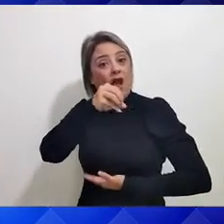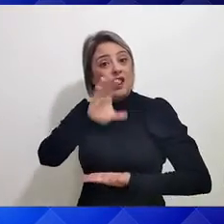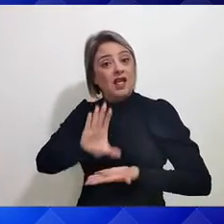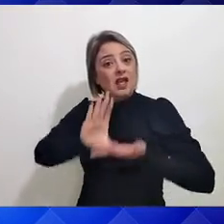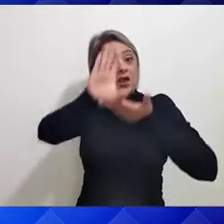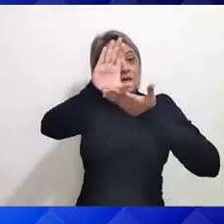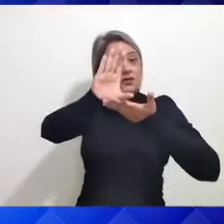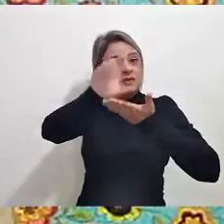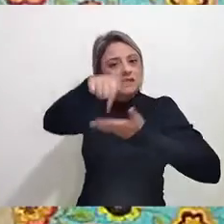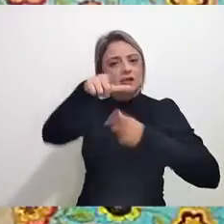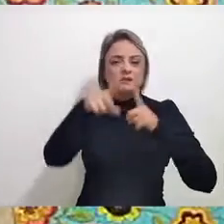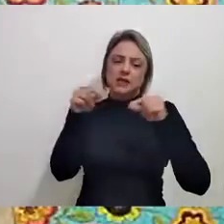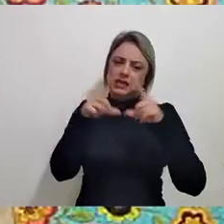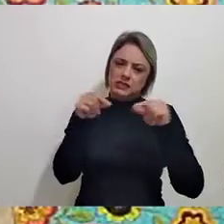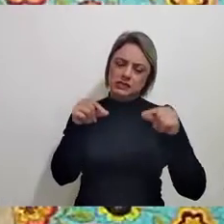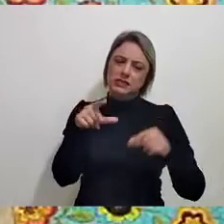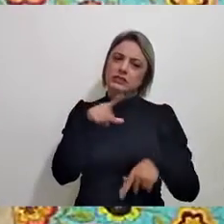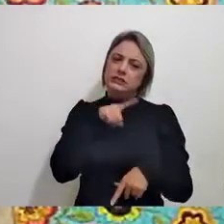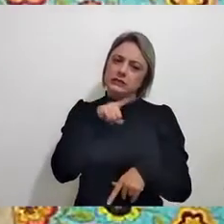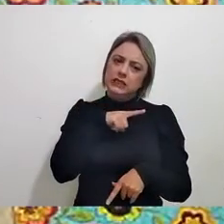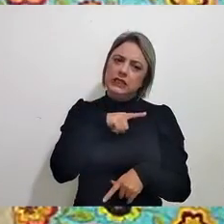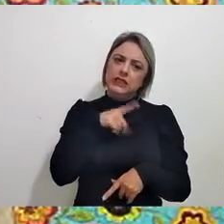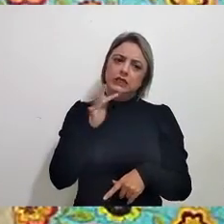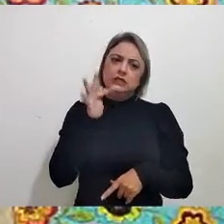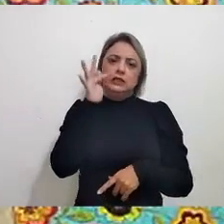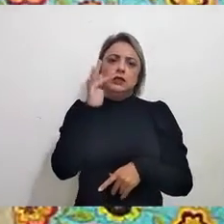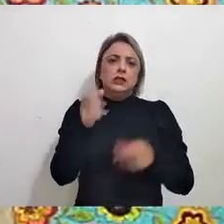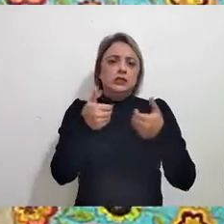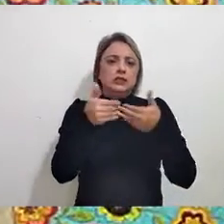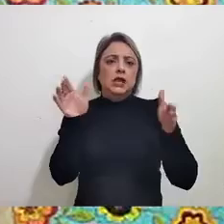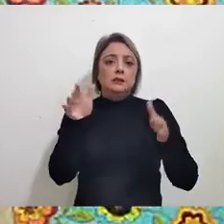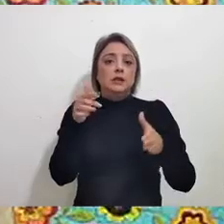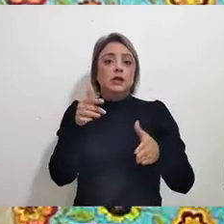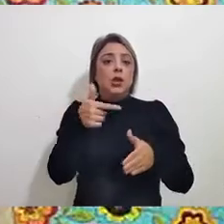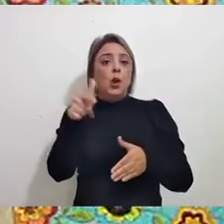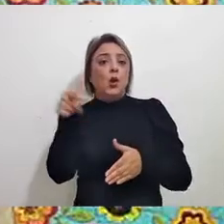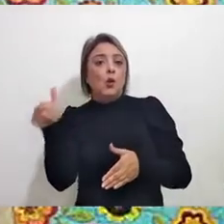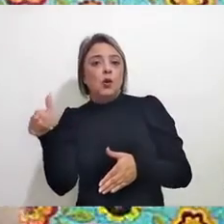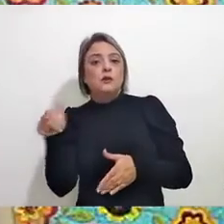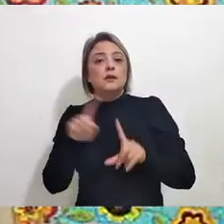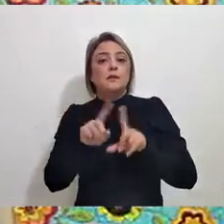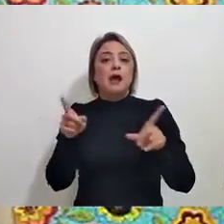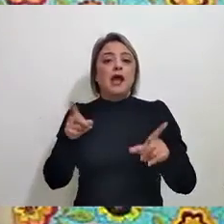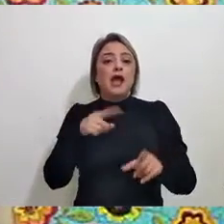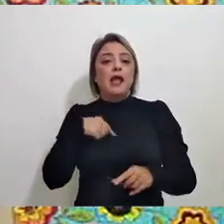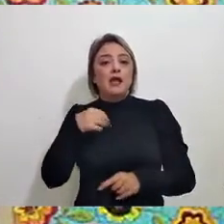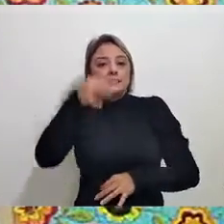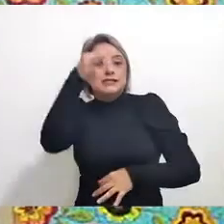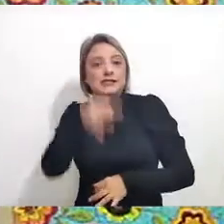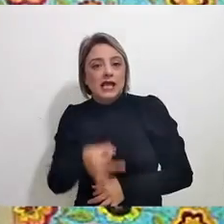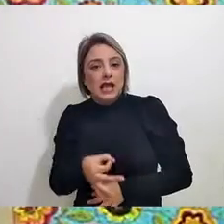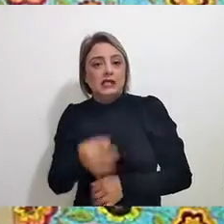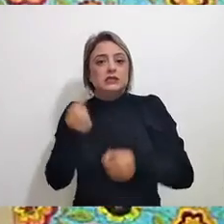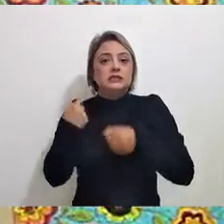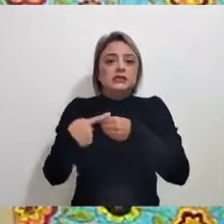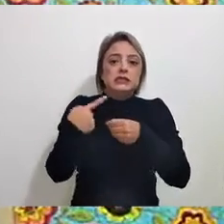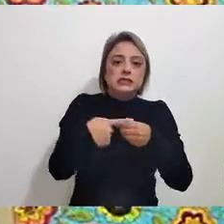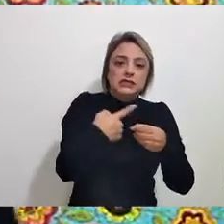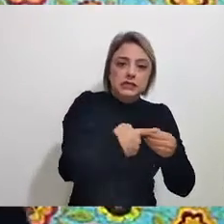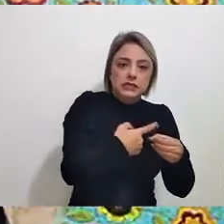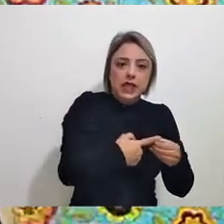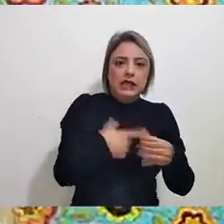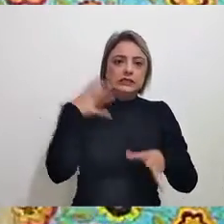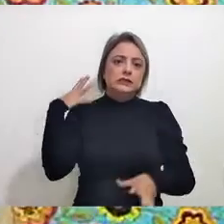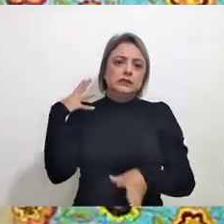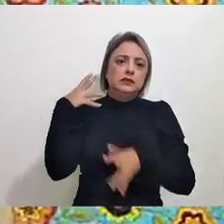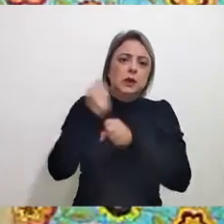previsão aí de inaugurar outros, eu acho que é fundamental, porque a gente tem cidades aí com quantitativo populacional muito